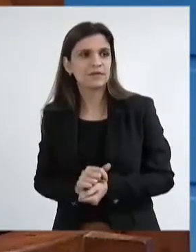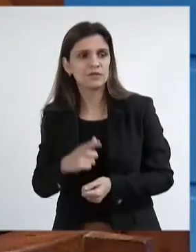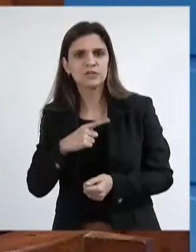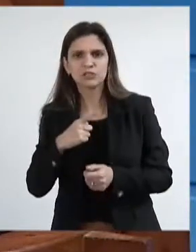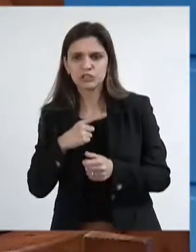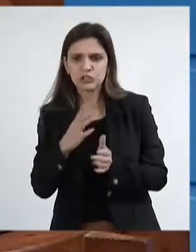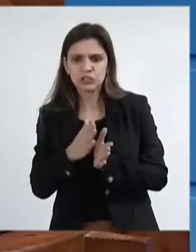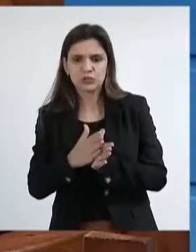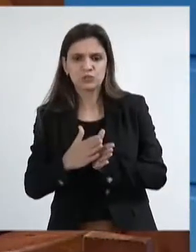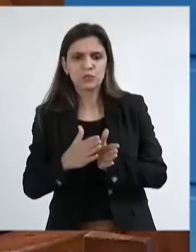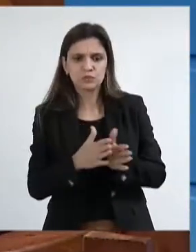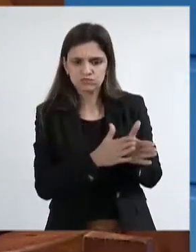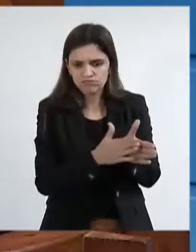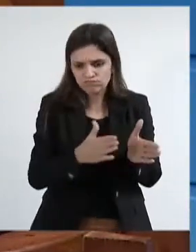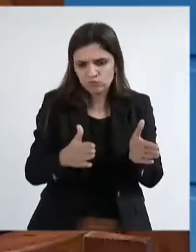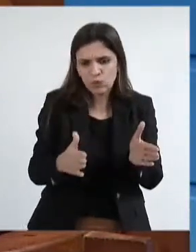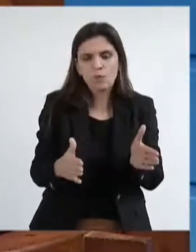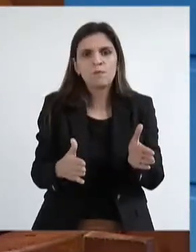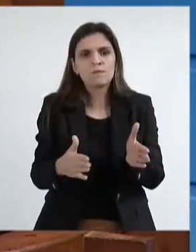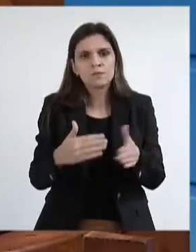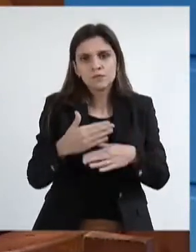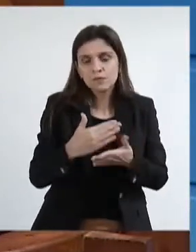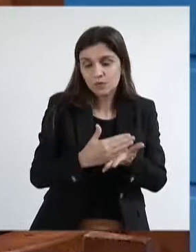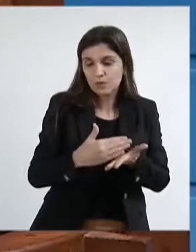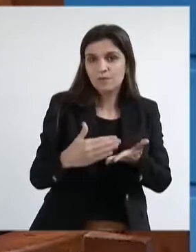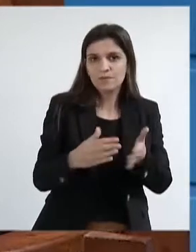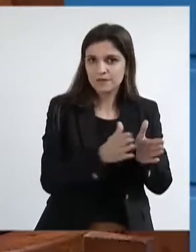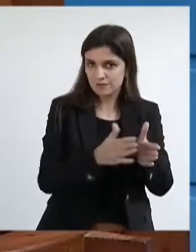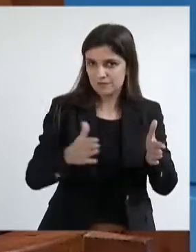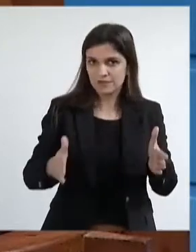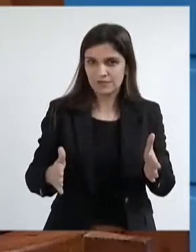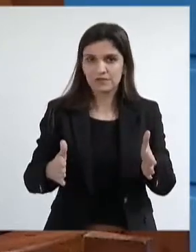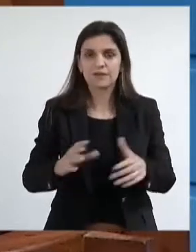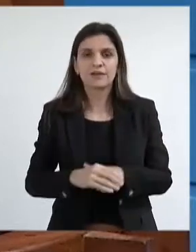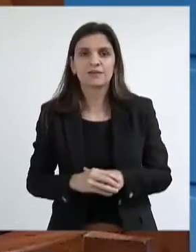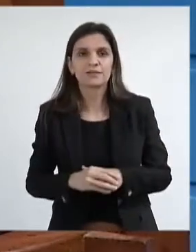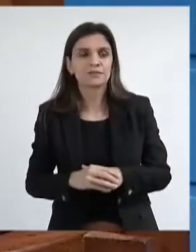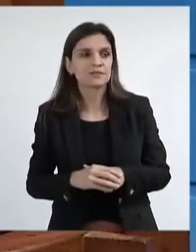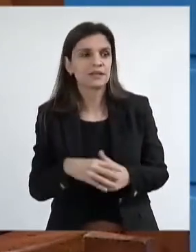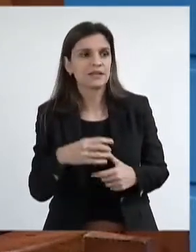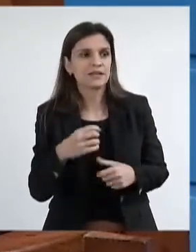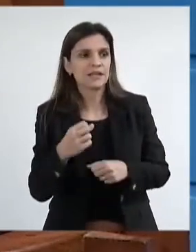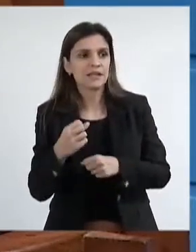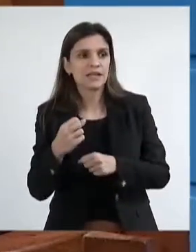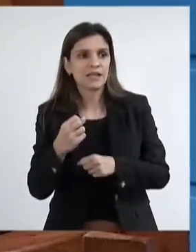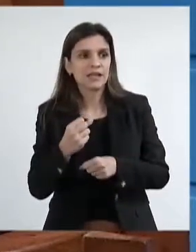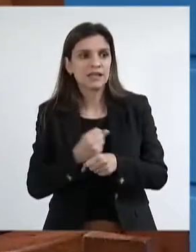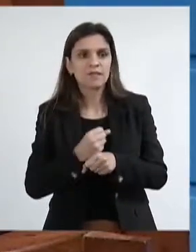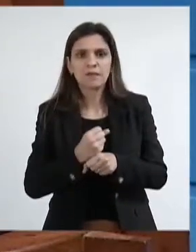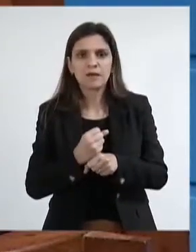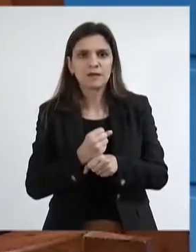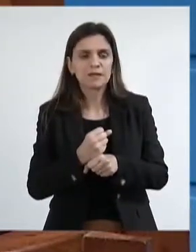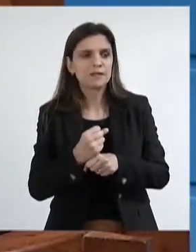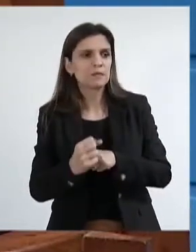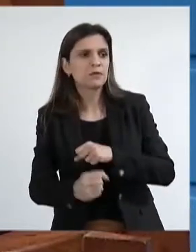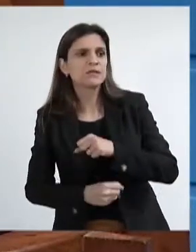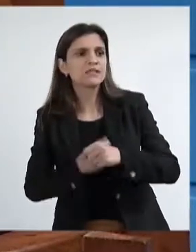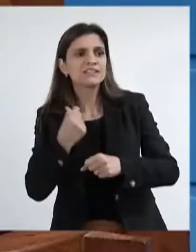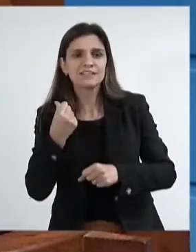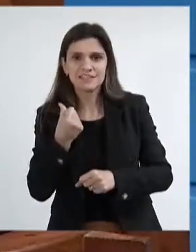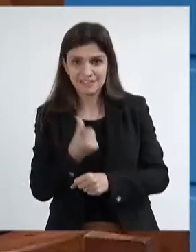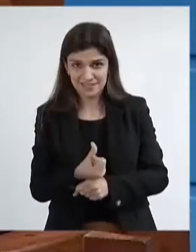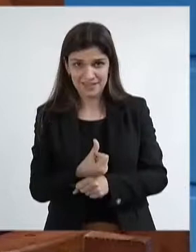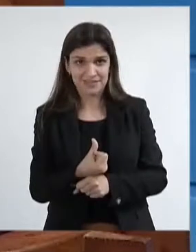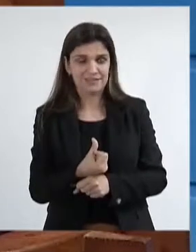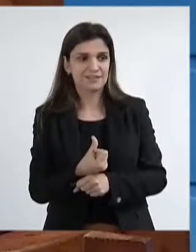12 milhões, e depois da implementação desse cargo, 6 anos depois, ela volta para a prefeitura com uma folha